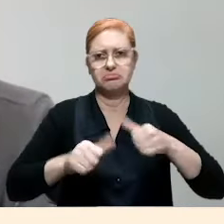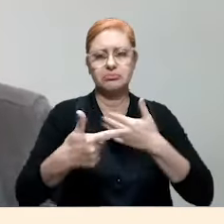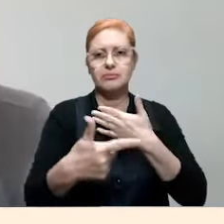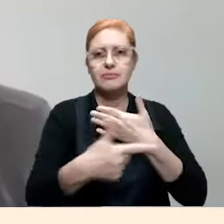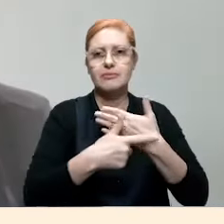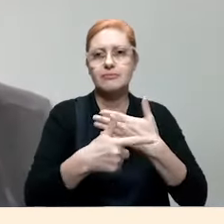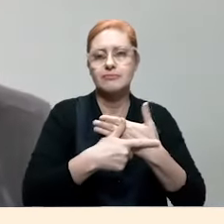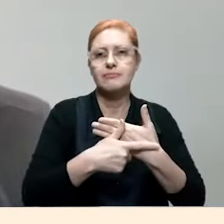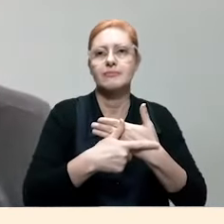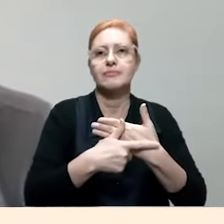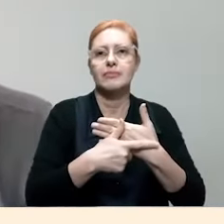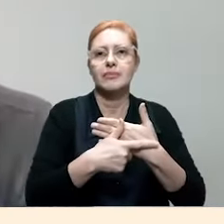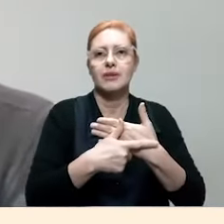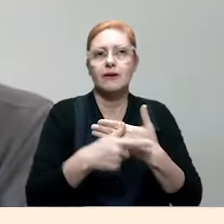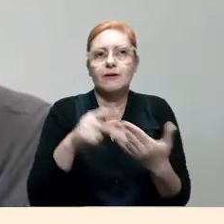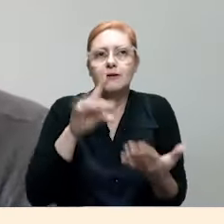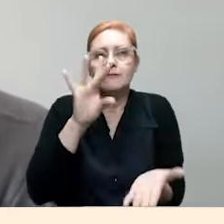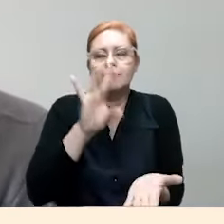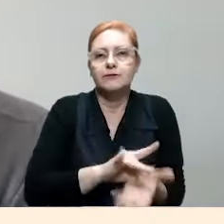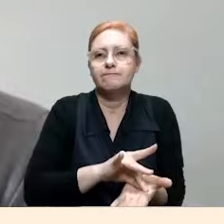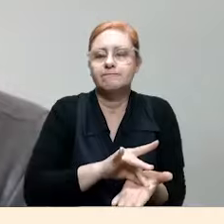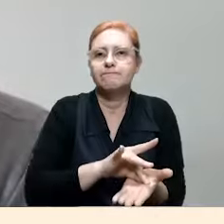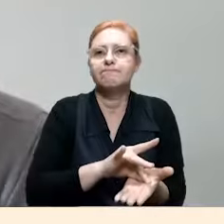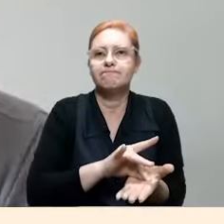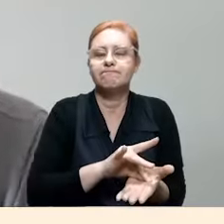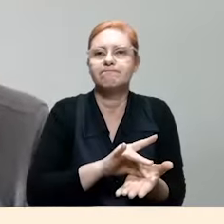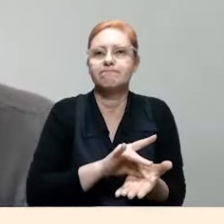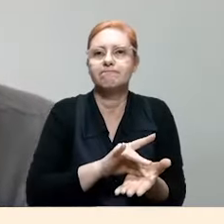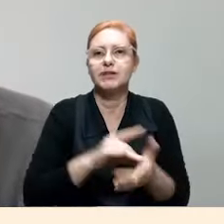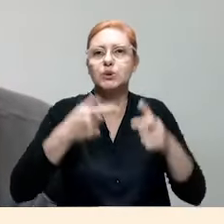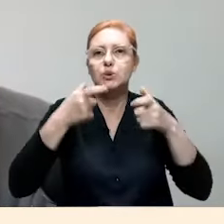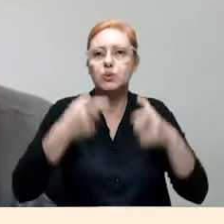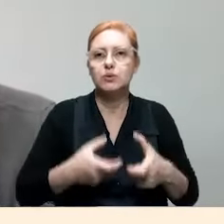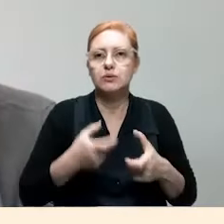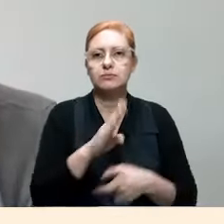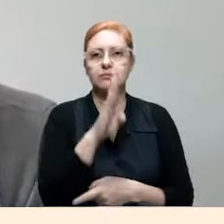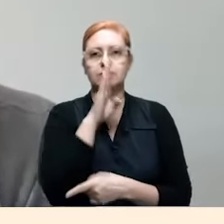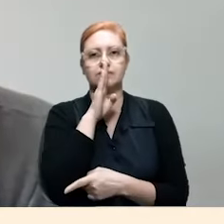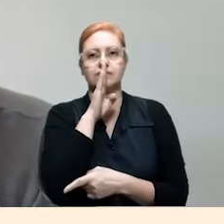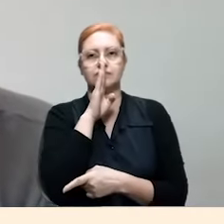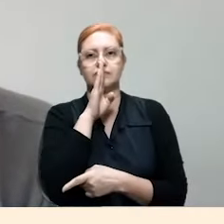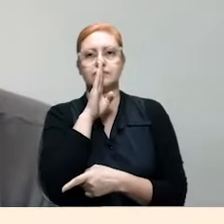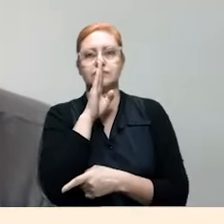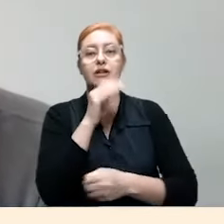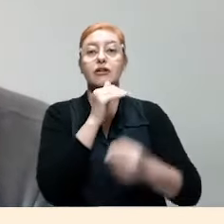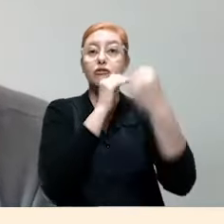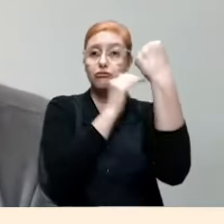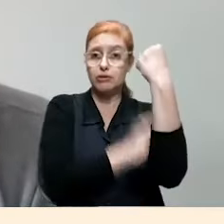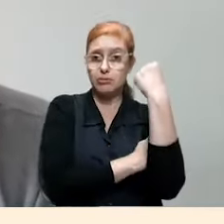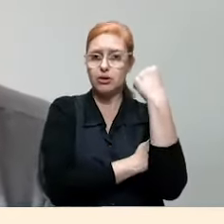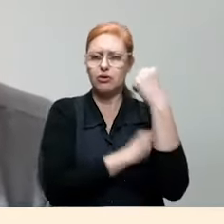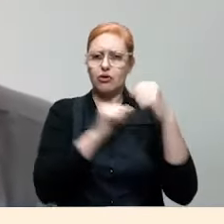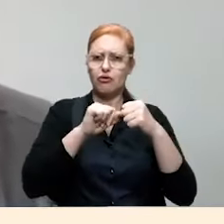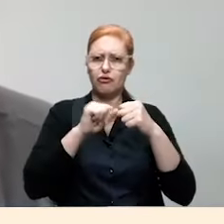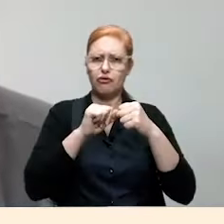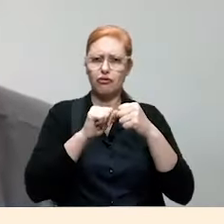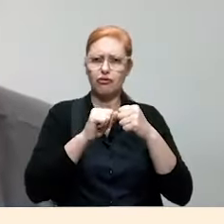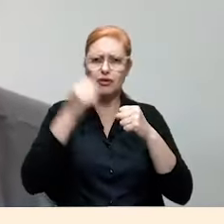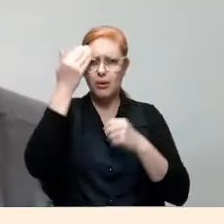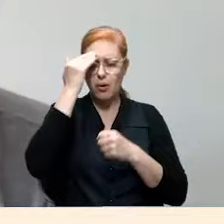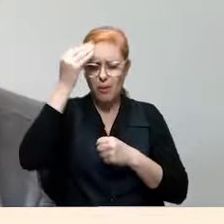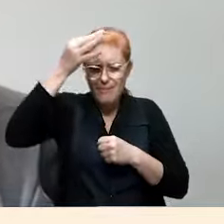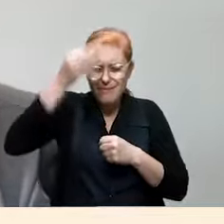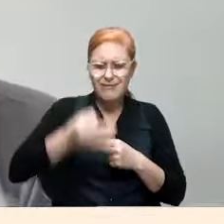na verdade, de um lugar bem silencioso. O feminismo me fez compreender a importância de